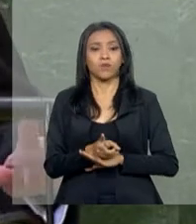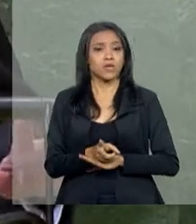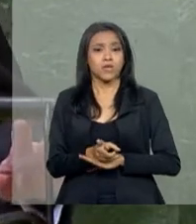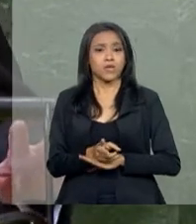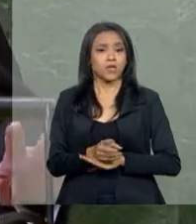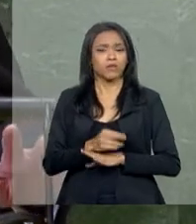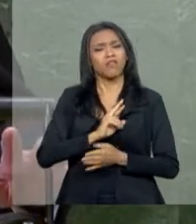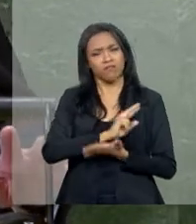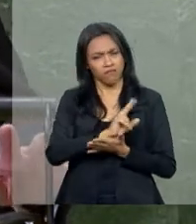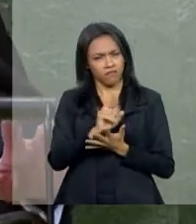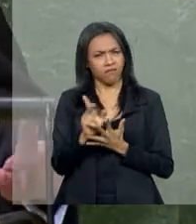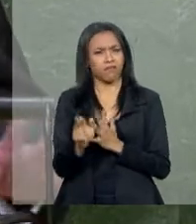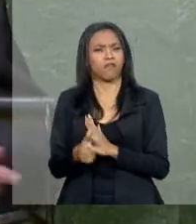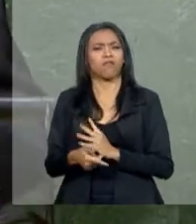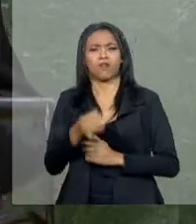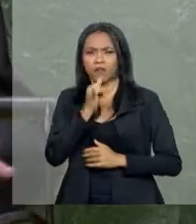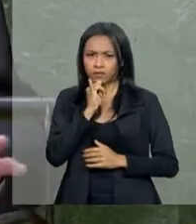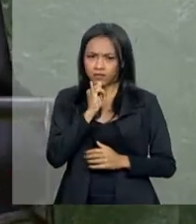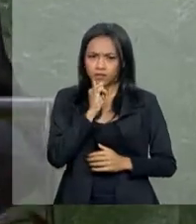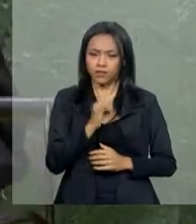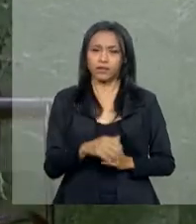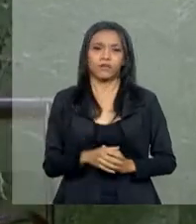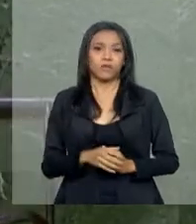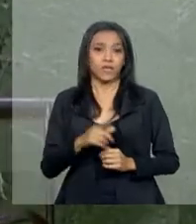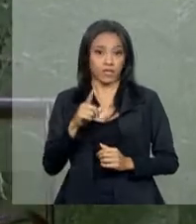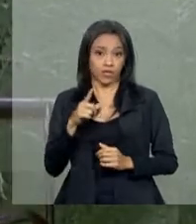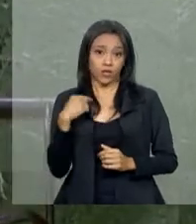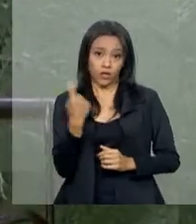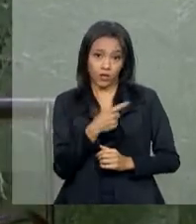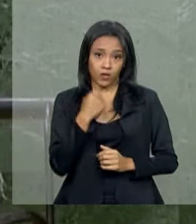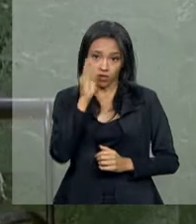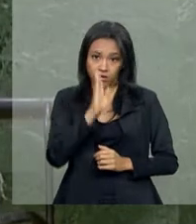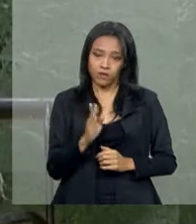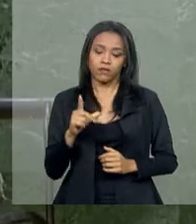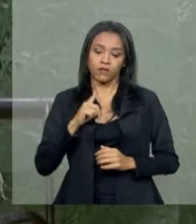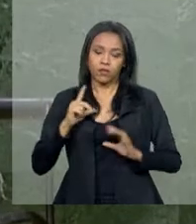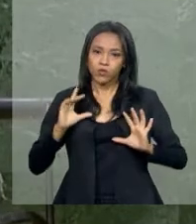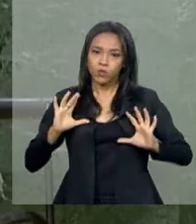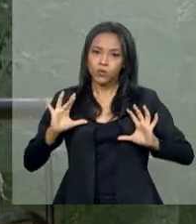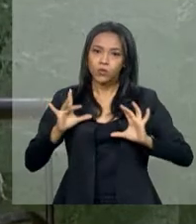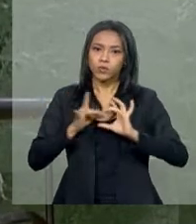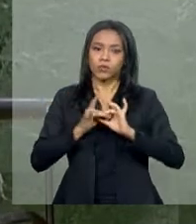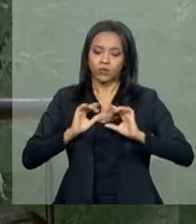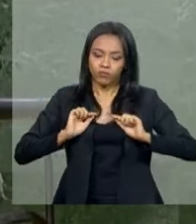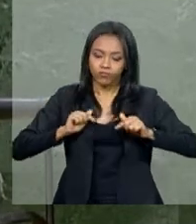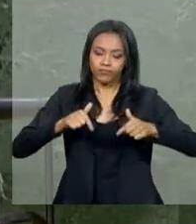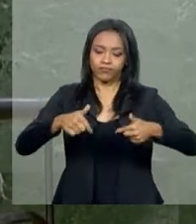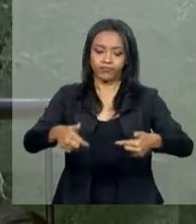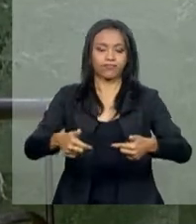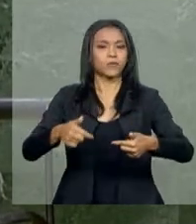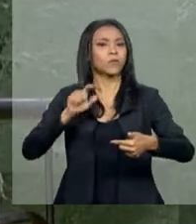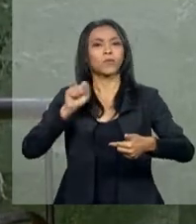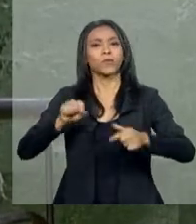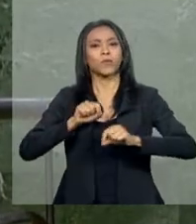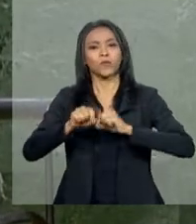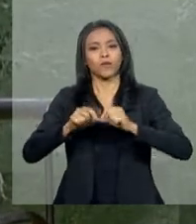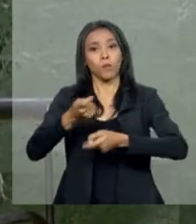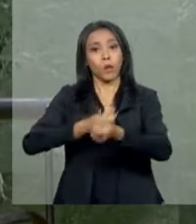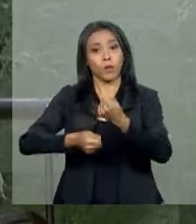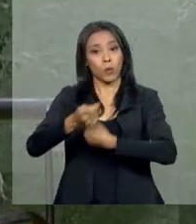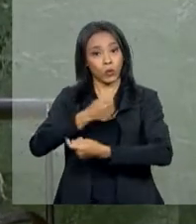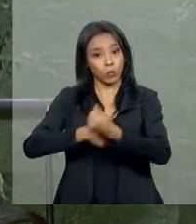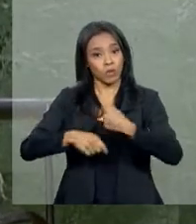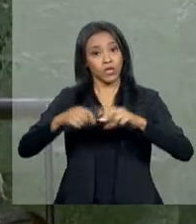faltam exemplos. Estamos plenamente engajados no movimento em direção a uma economia internacional de